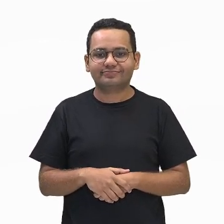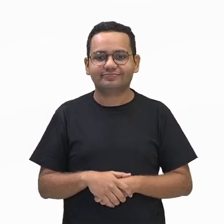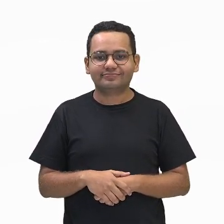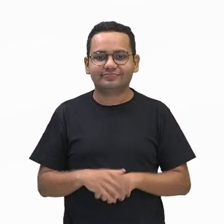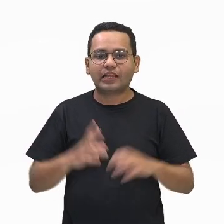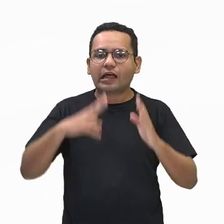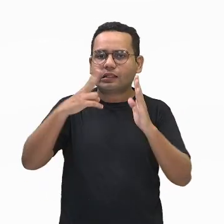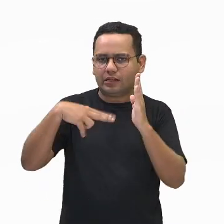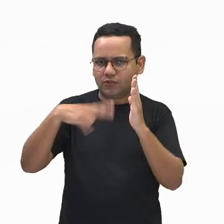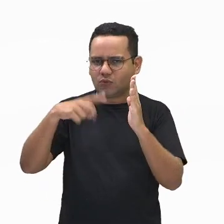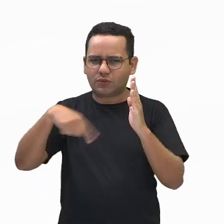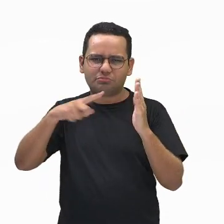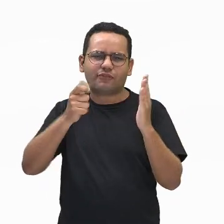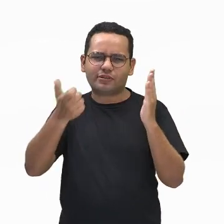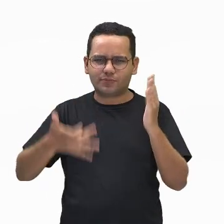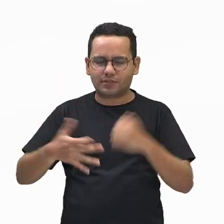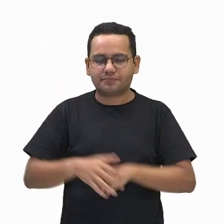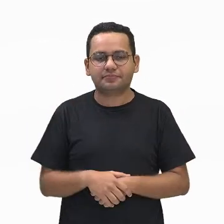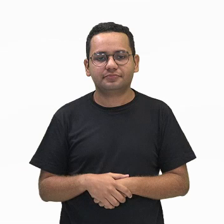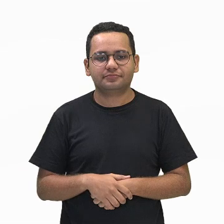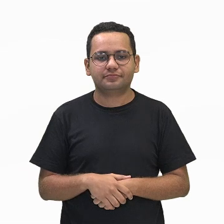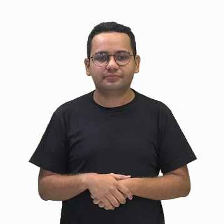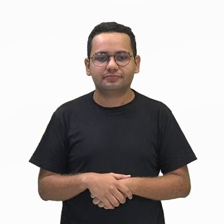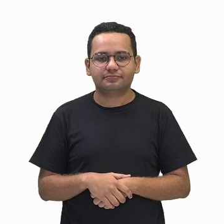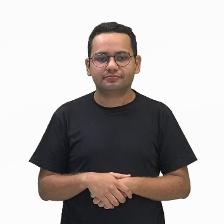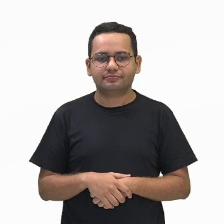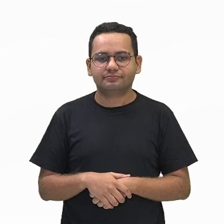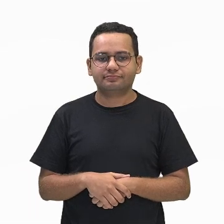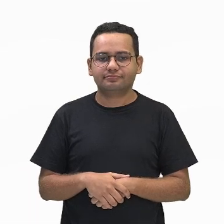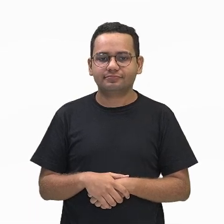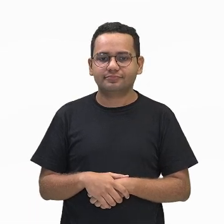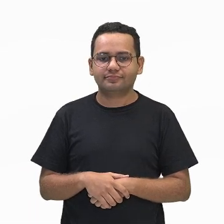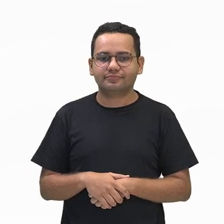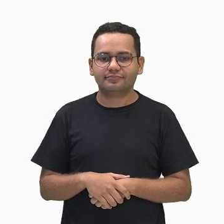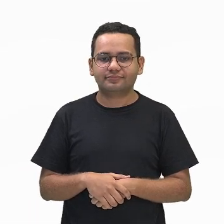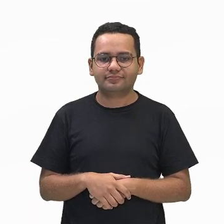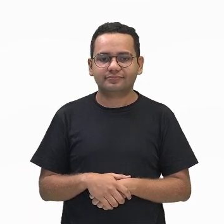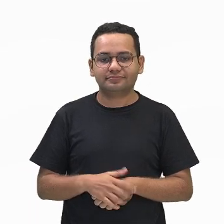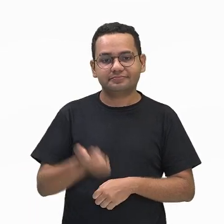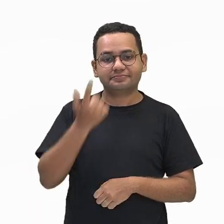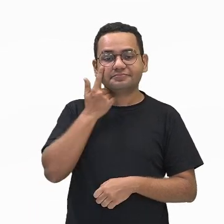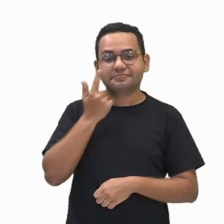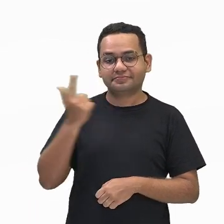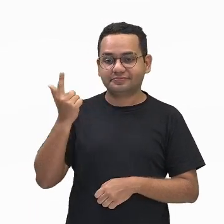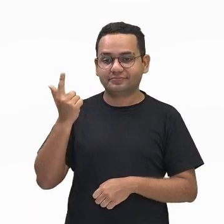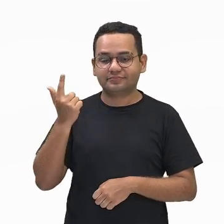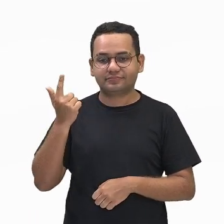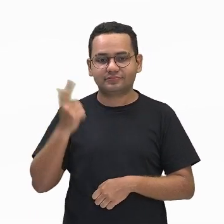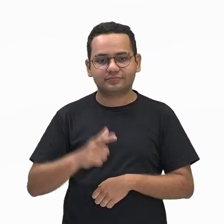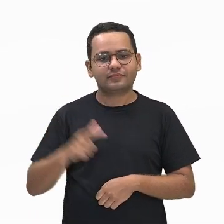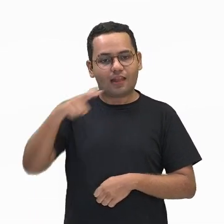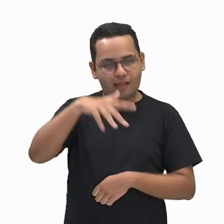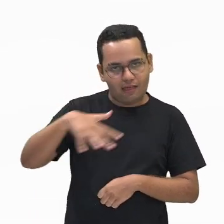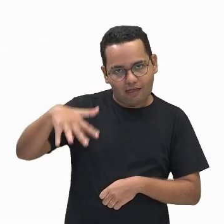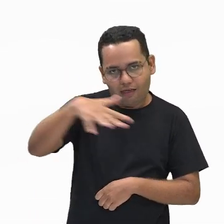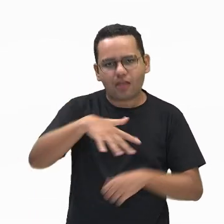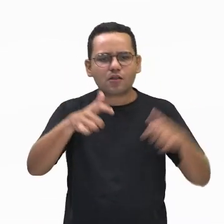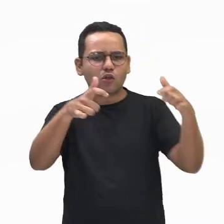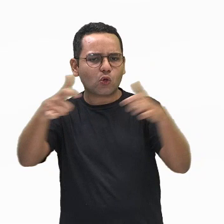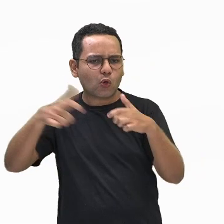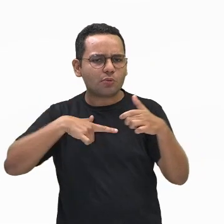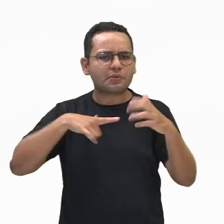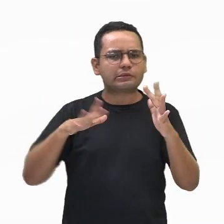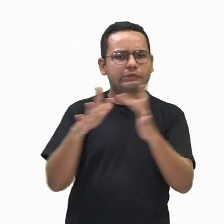explica um pouquinho sobre ela. Porto de Lenha, tu nunca serás Liverpool, com a cara sardenta e